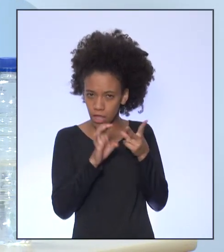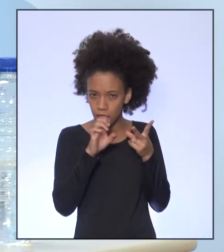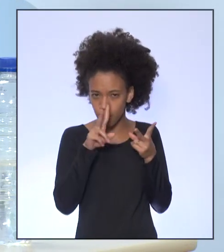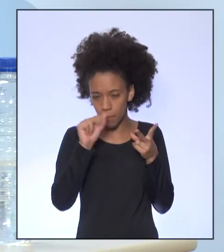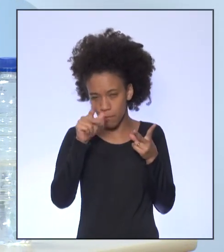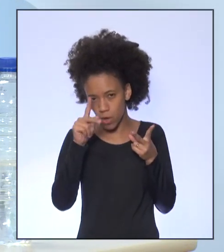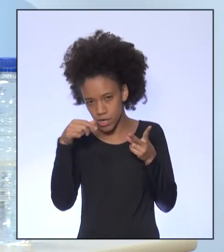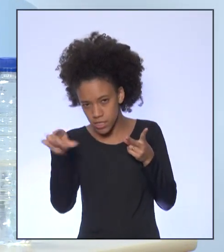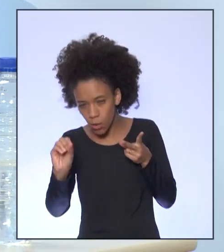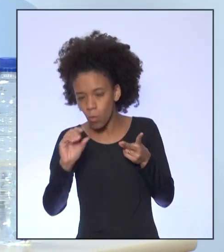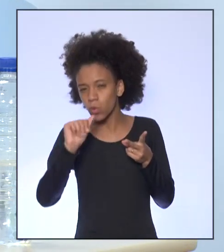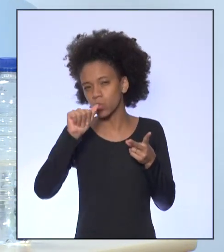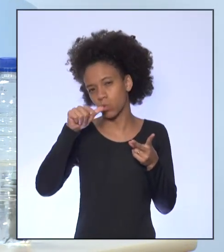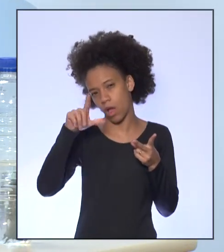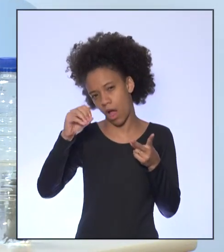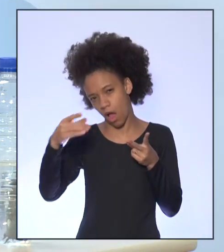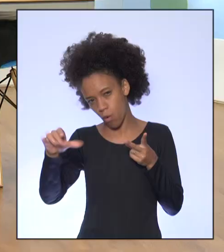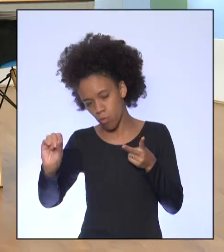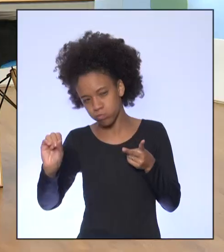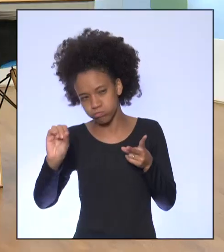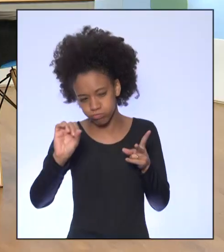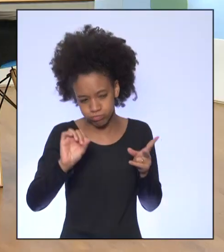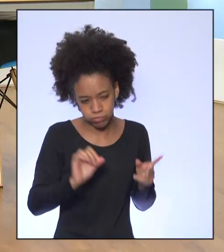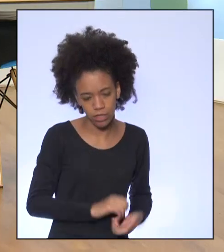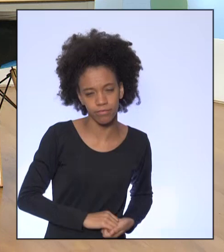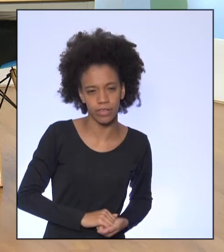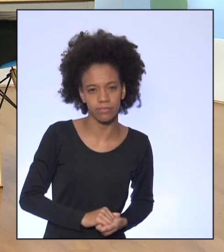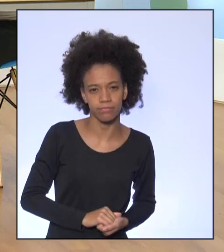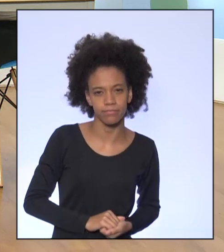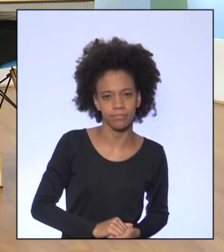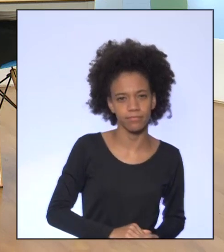do álcool. Professora Simone, a gente teve alguma resposta